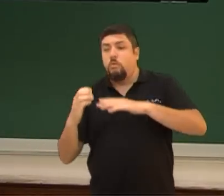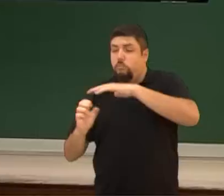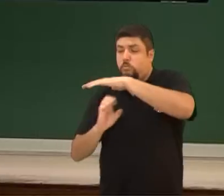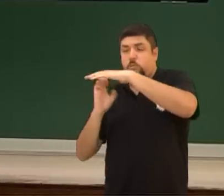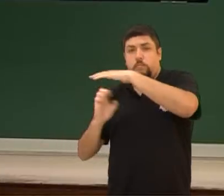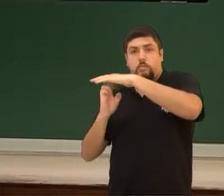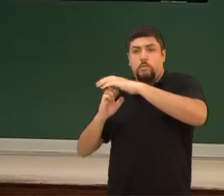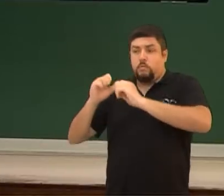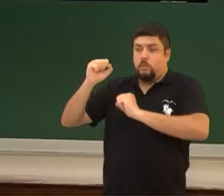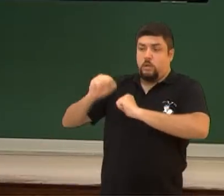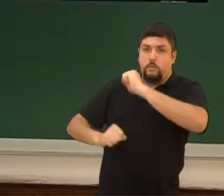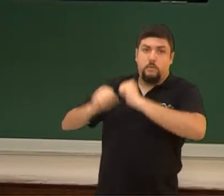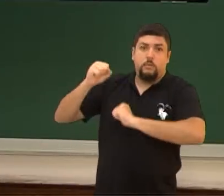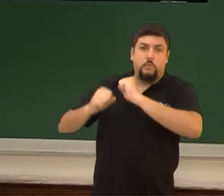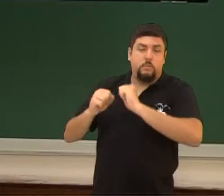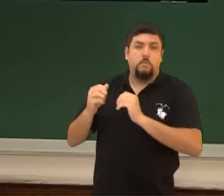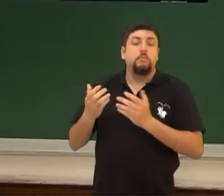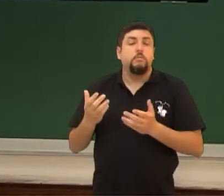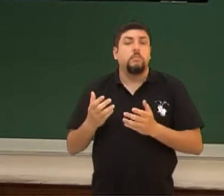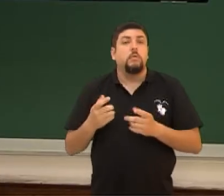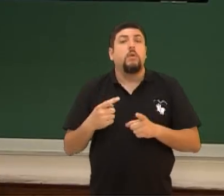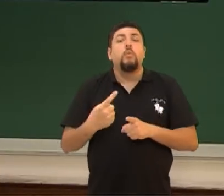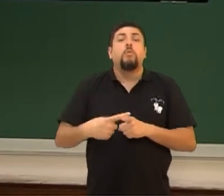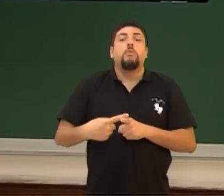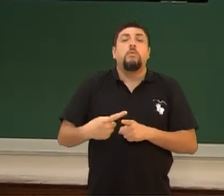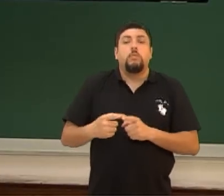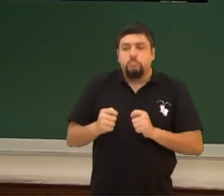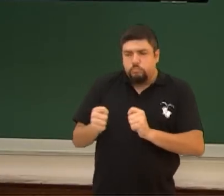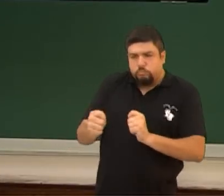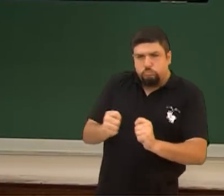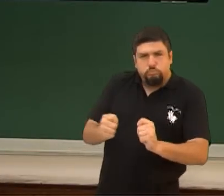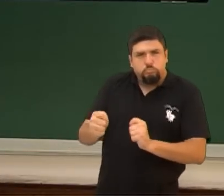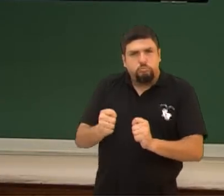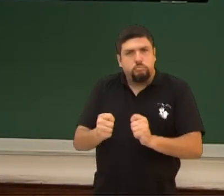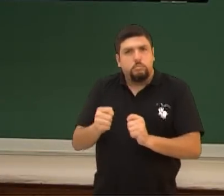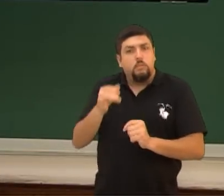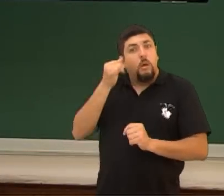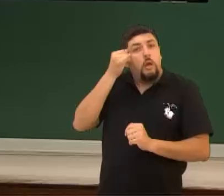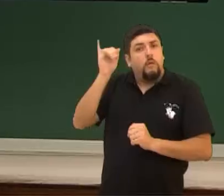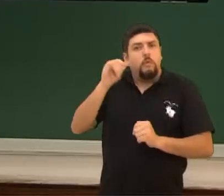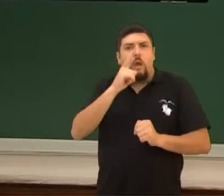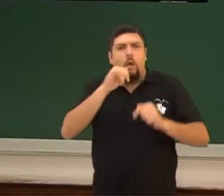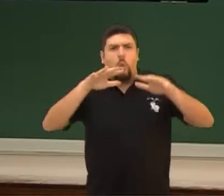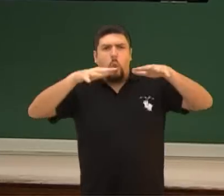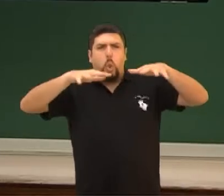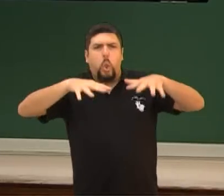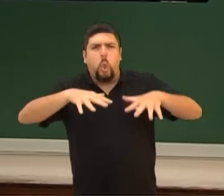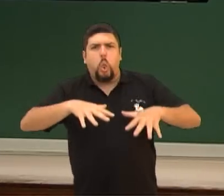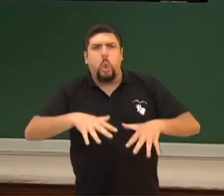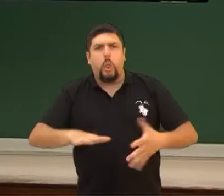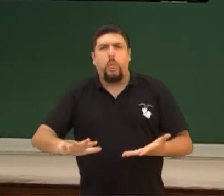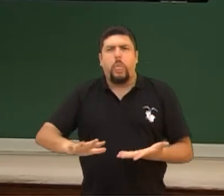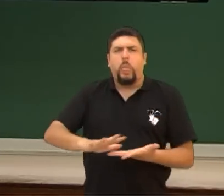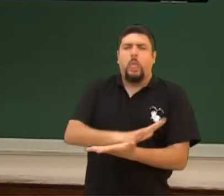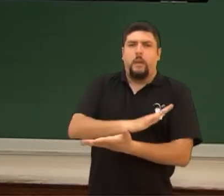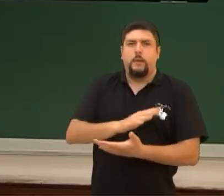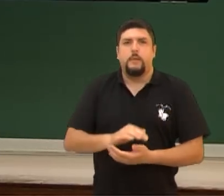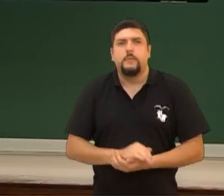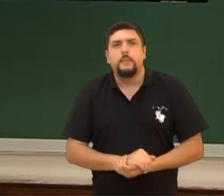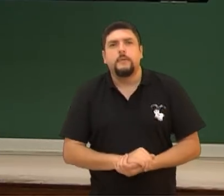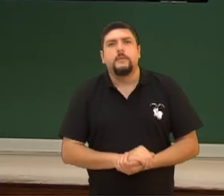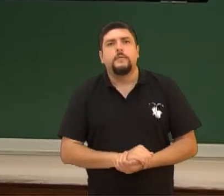essa limitação, esse controle para que não falte a água e que ela seja bem utilizada por todos.